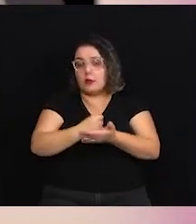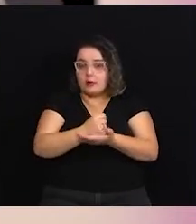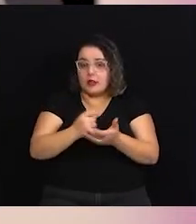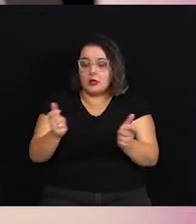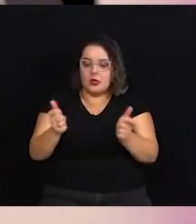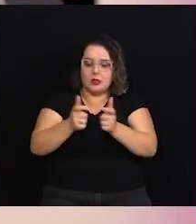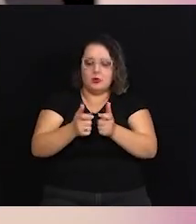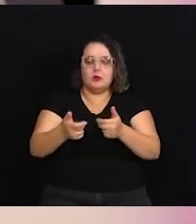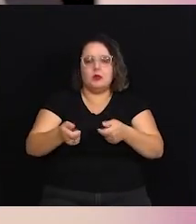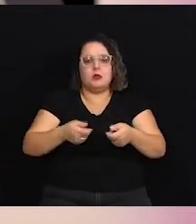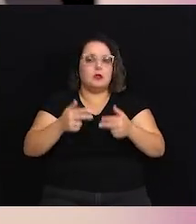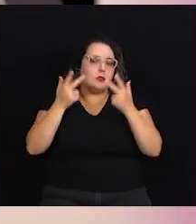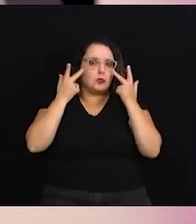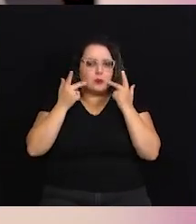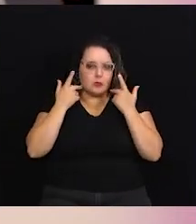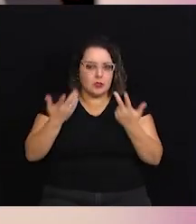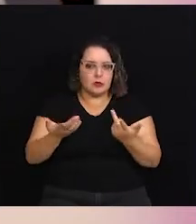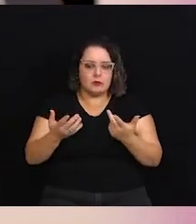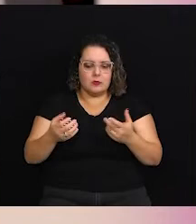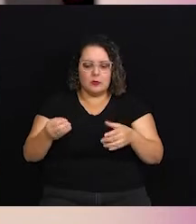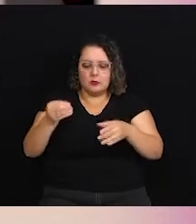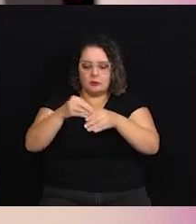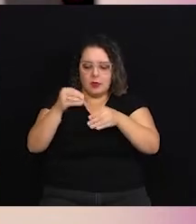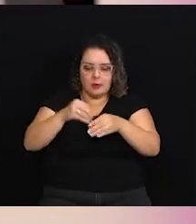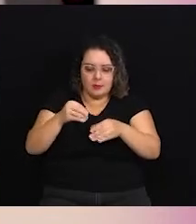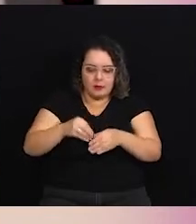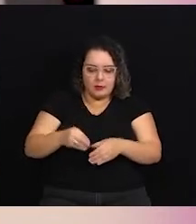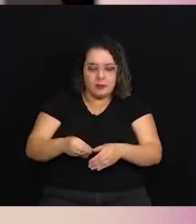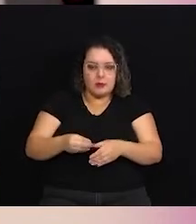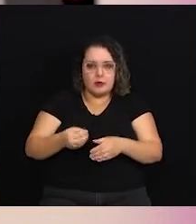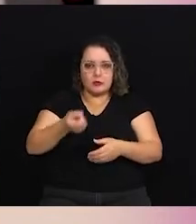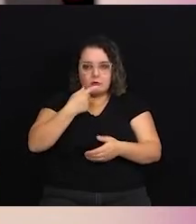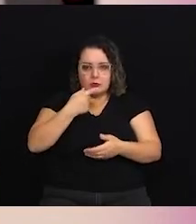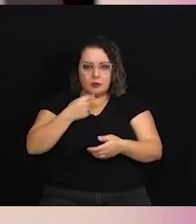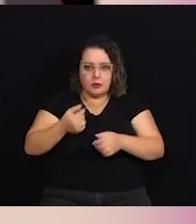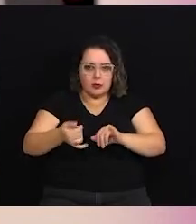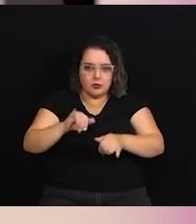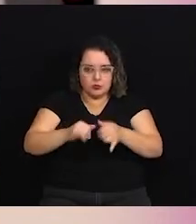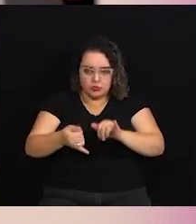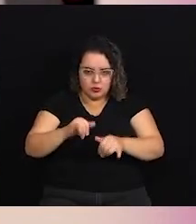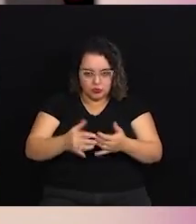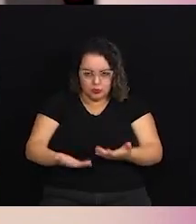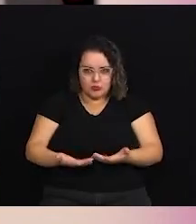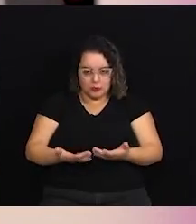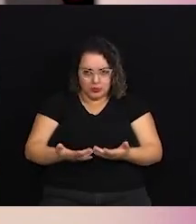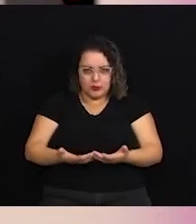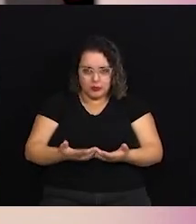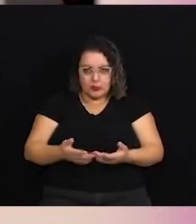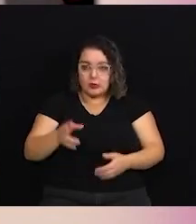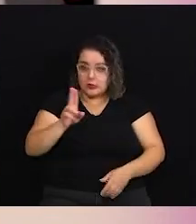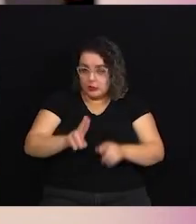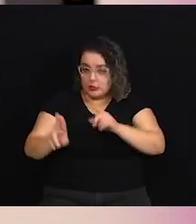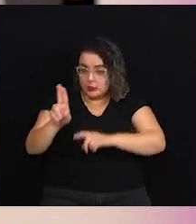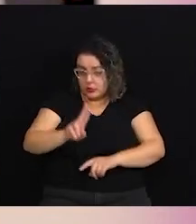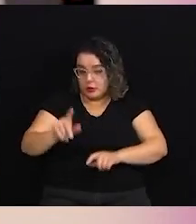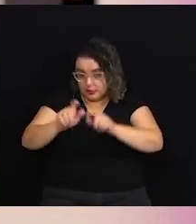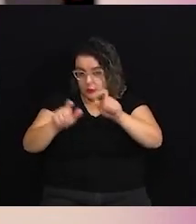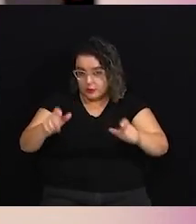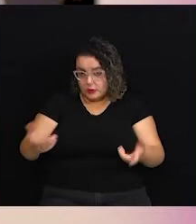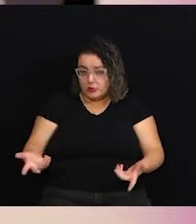caso né desses compostos aí é manipulado e as pessoas têm utilizado